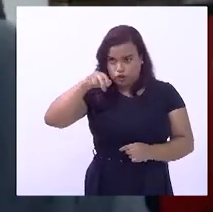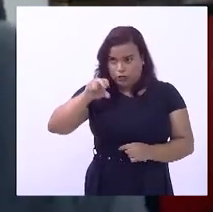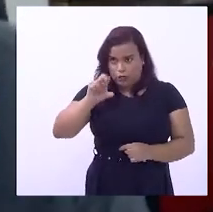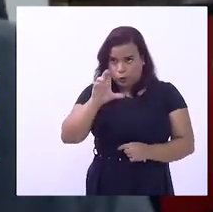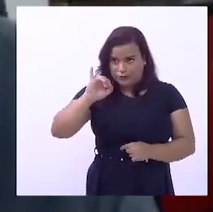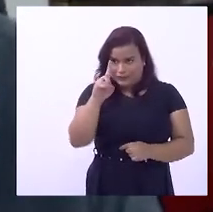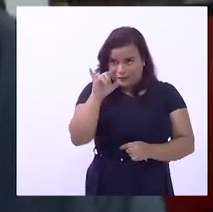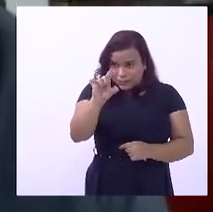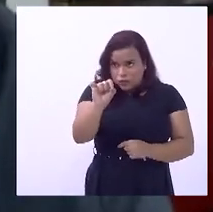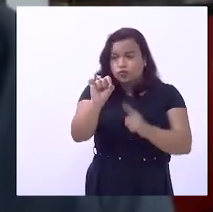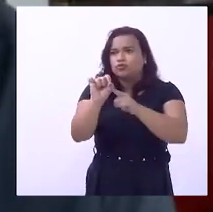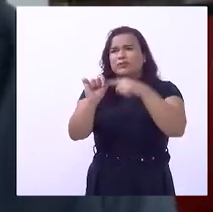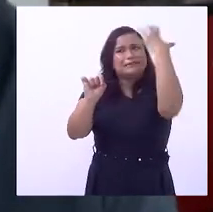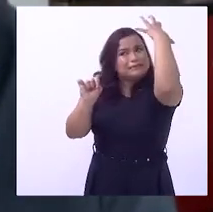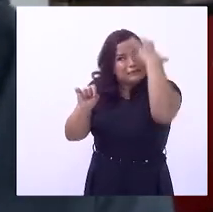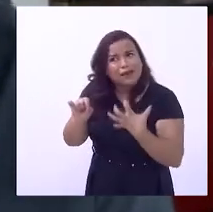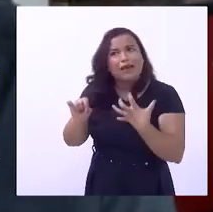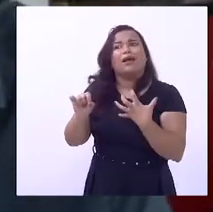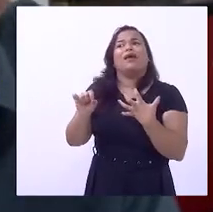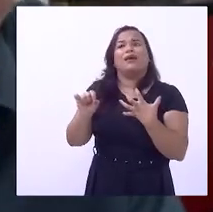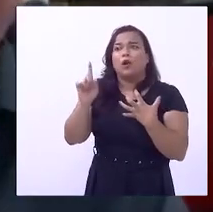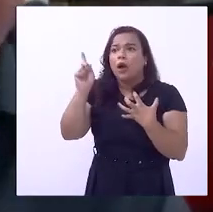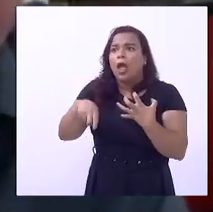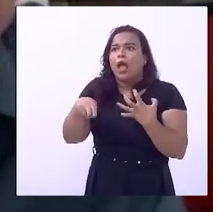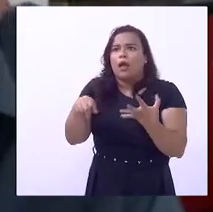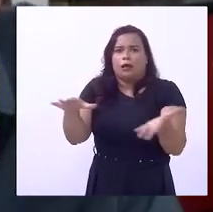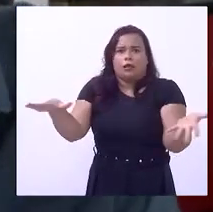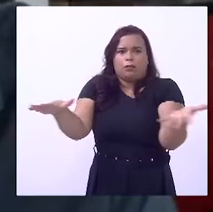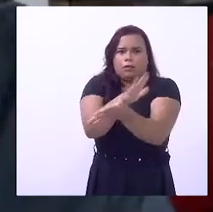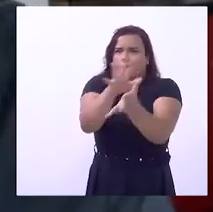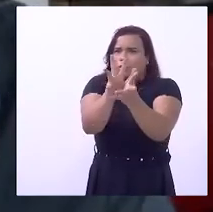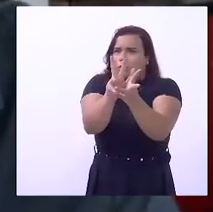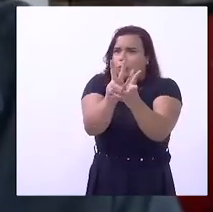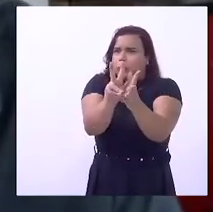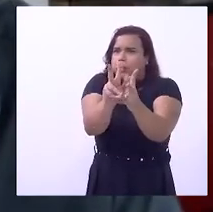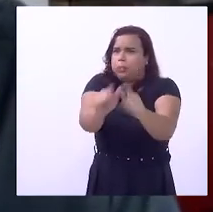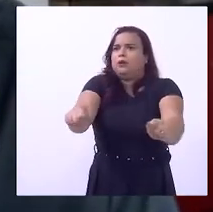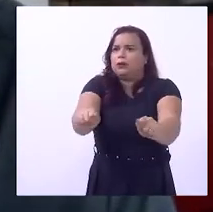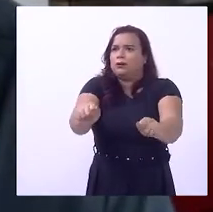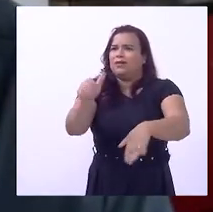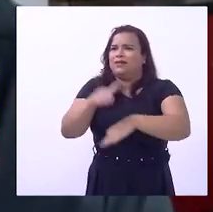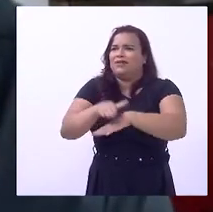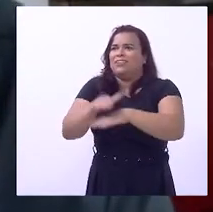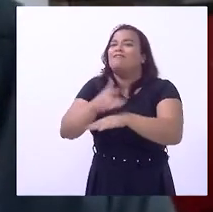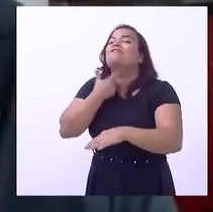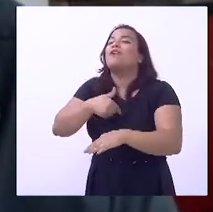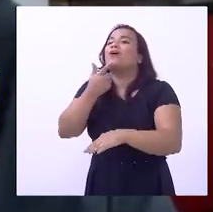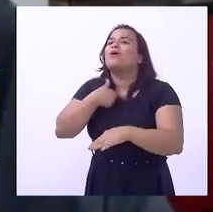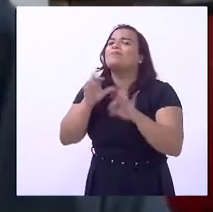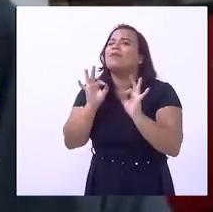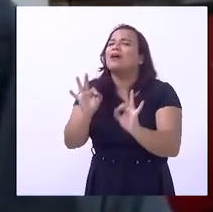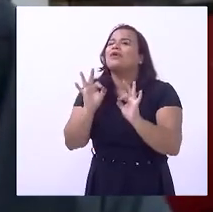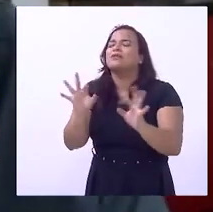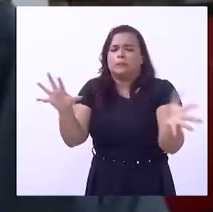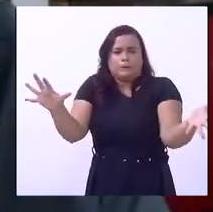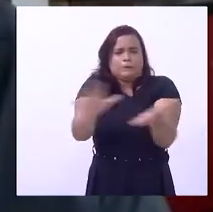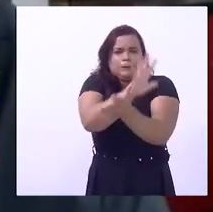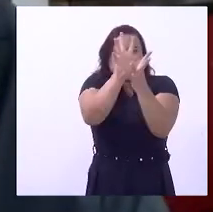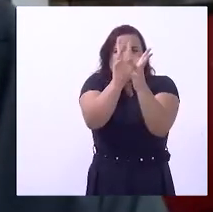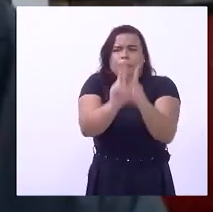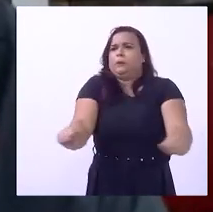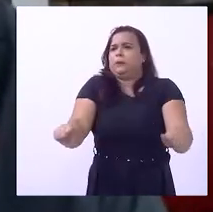séria, genocídio é o extermínio deliberado, deliberado por alguém